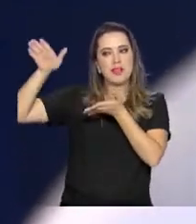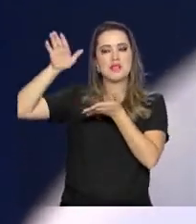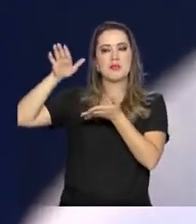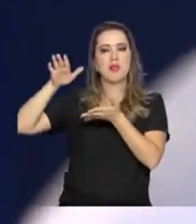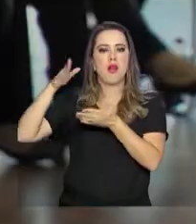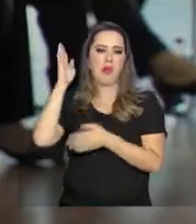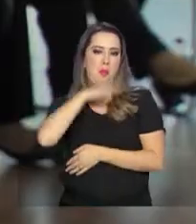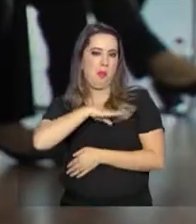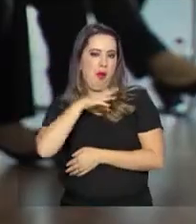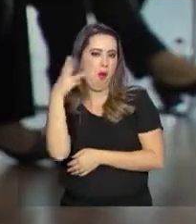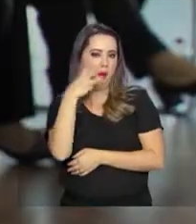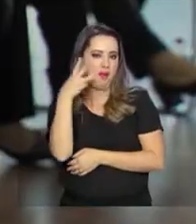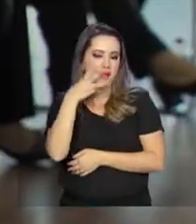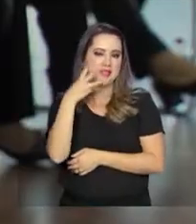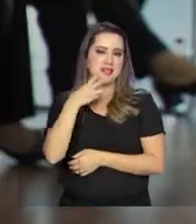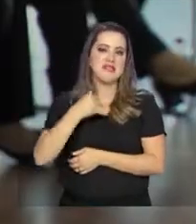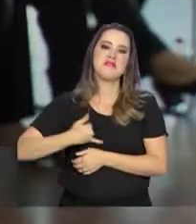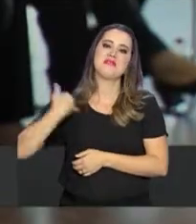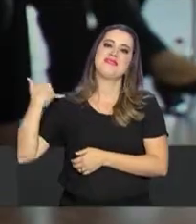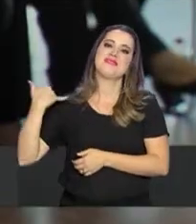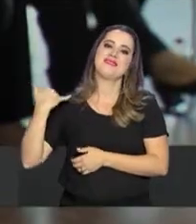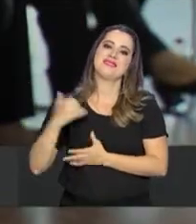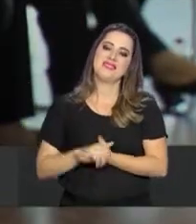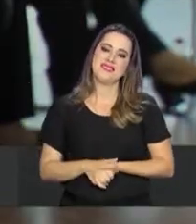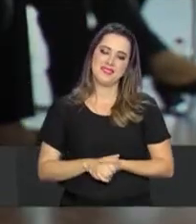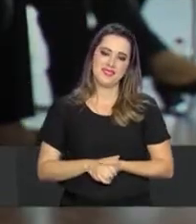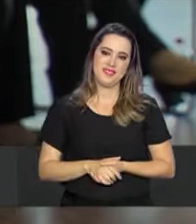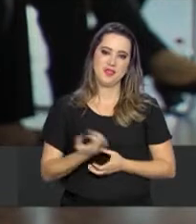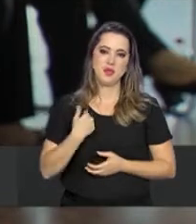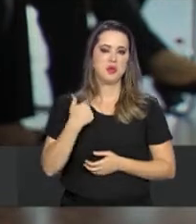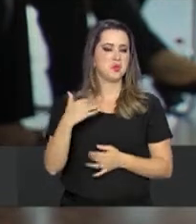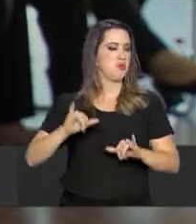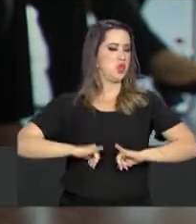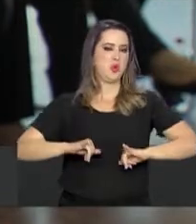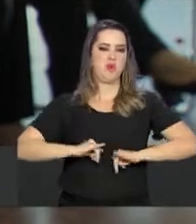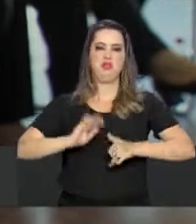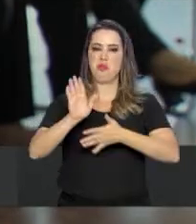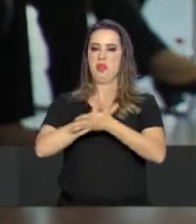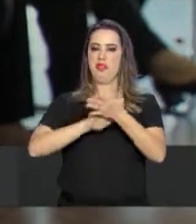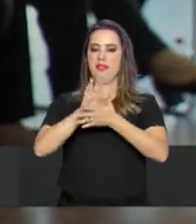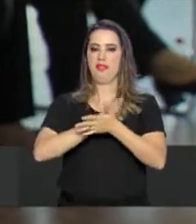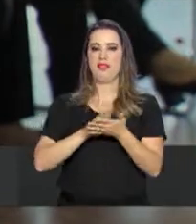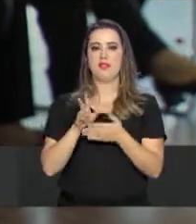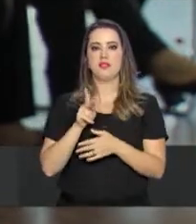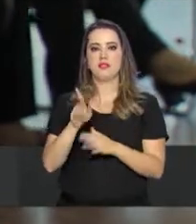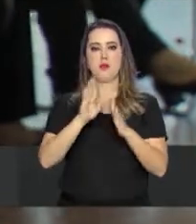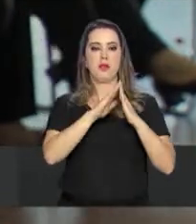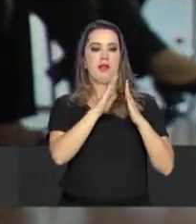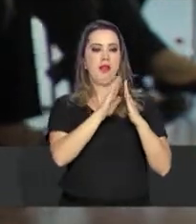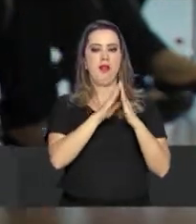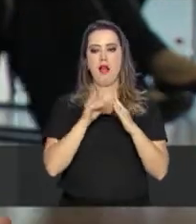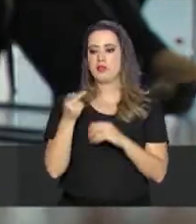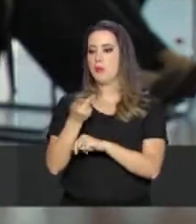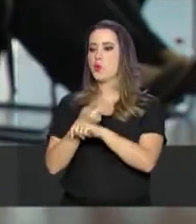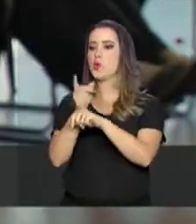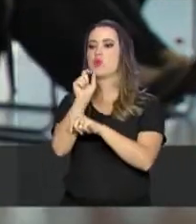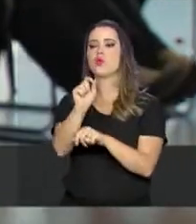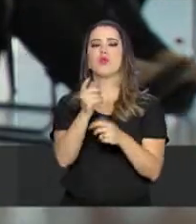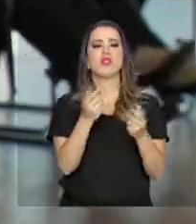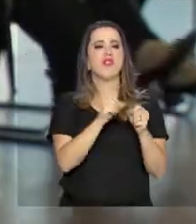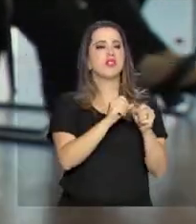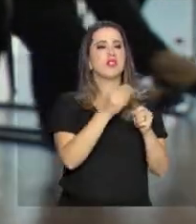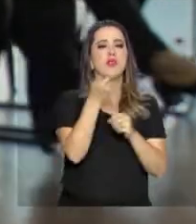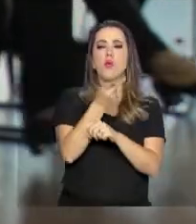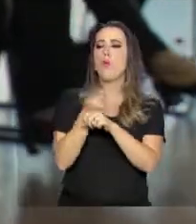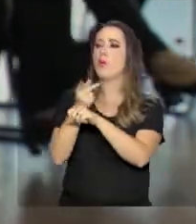não para. Eu não tenho assim sofrimento de ficar parada sem fazer nada. Eu, em casa eu fico procurando serviço o dia todo. Se eu